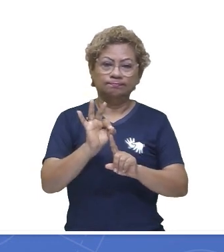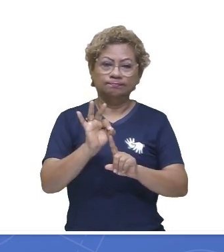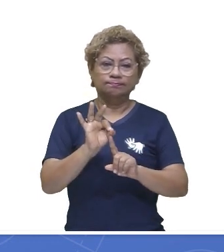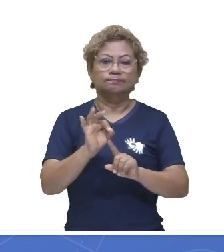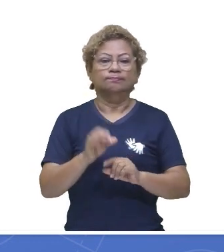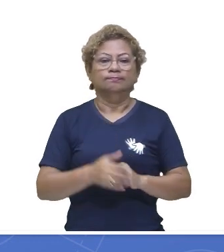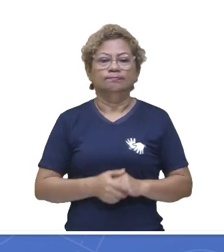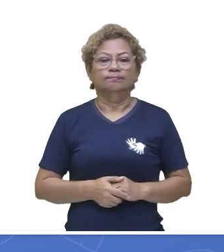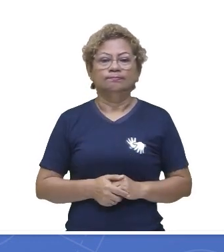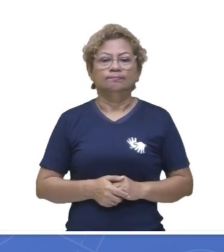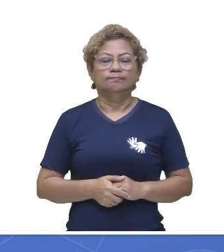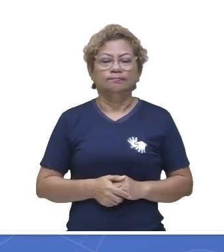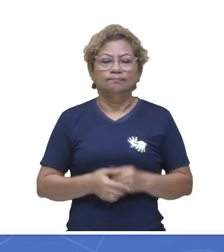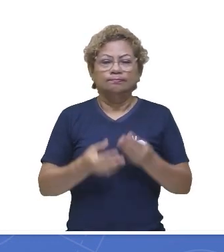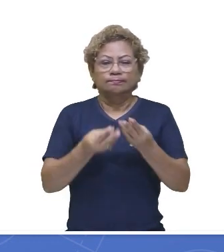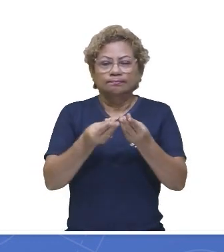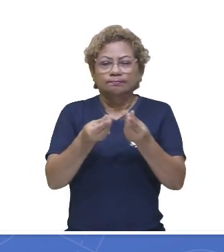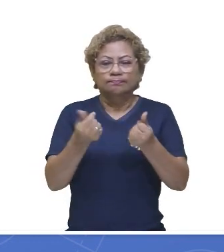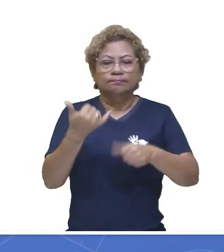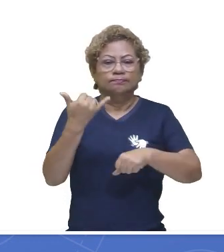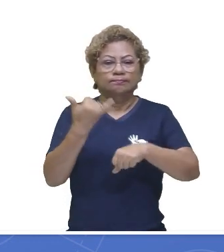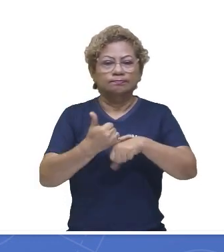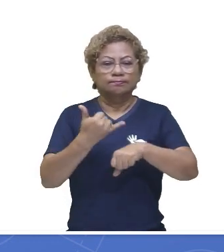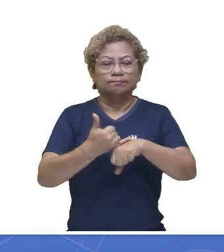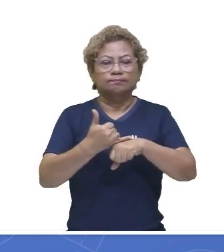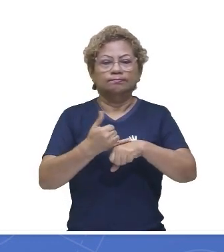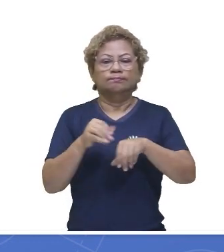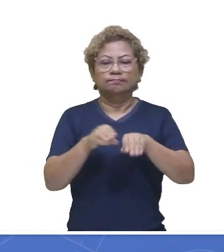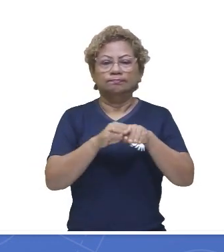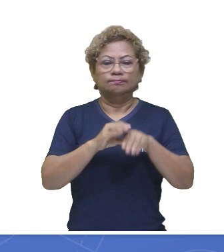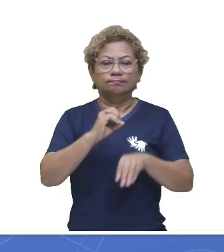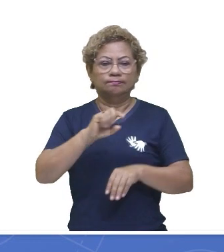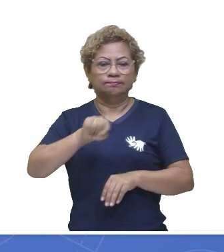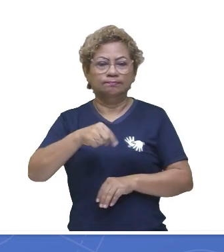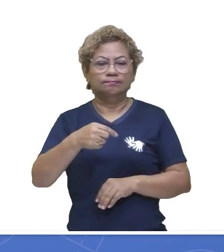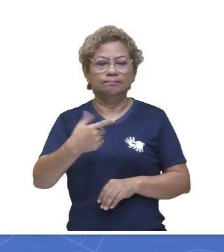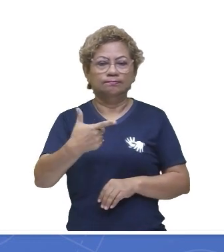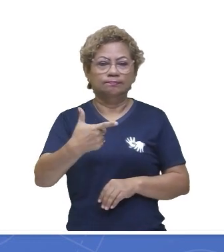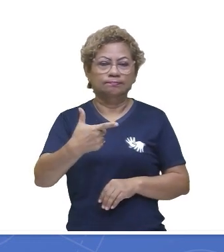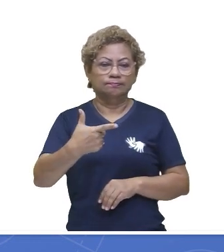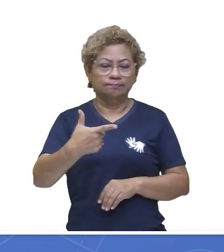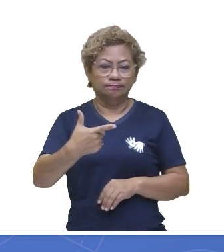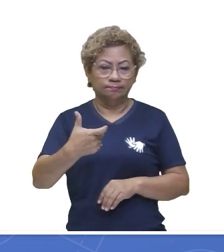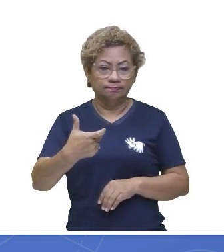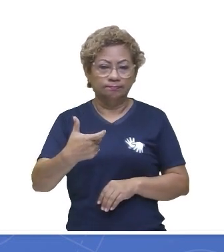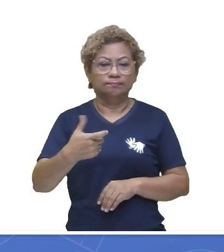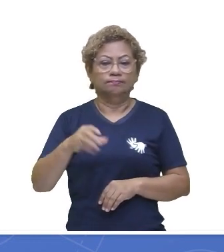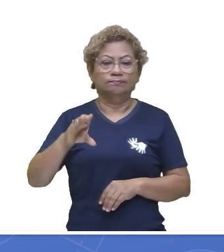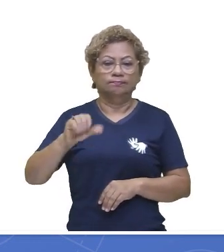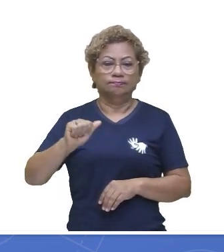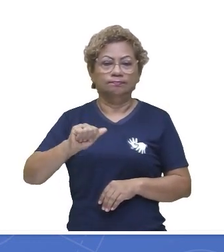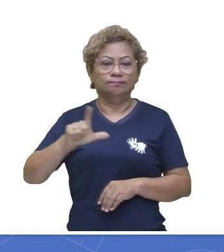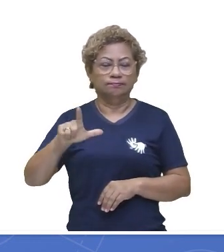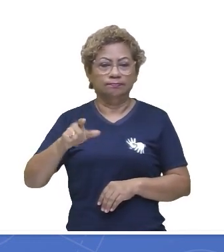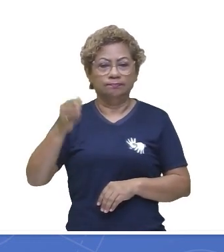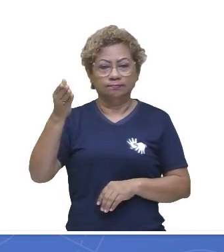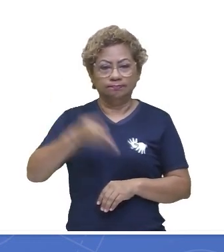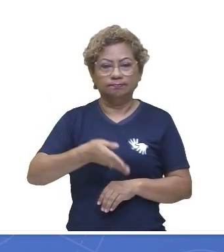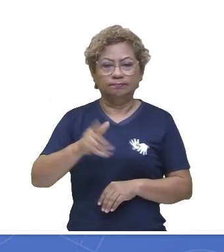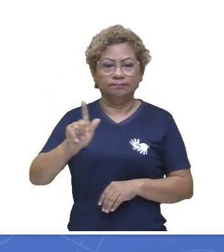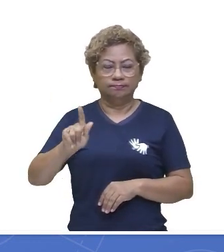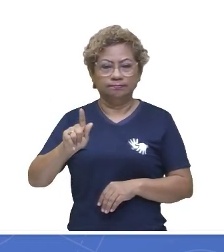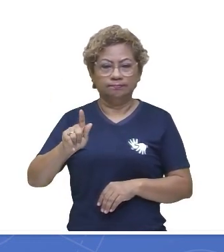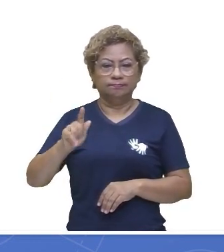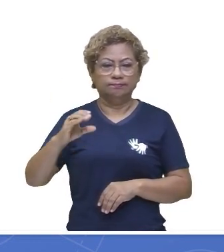230, esses valores vão servir para eu calcular a variação da temperatura, e foi dado o calor específico sensível